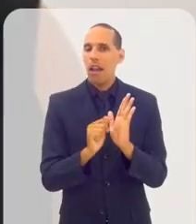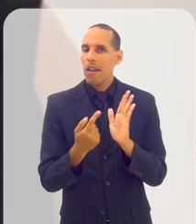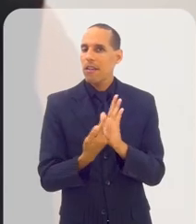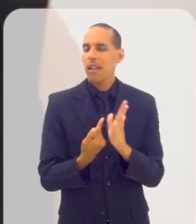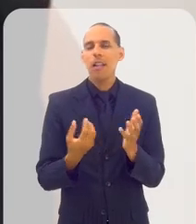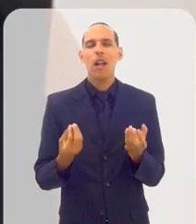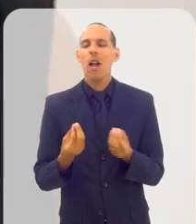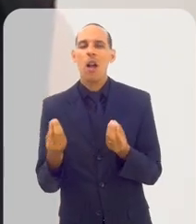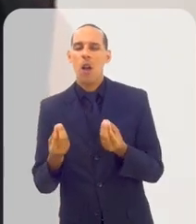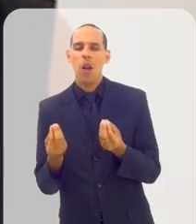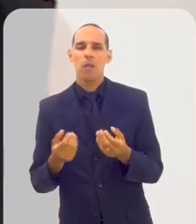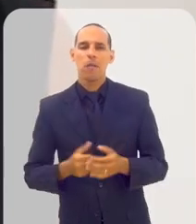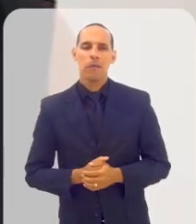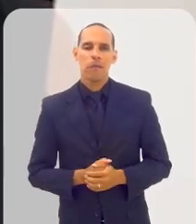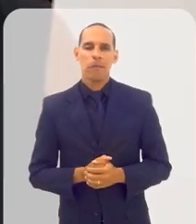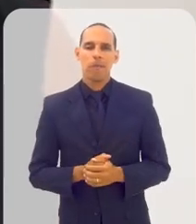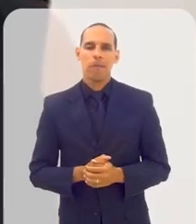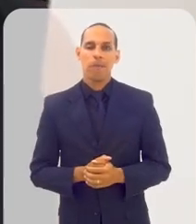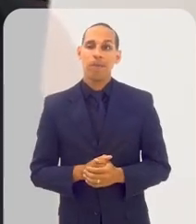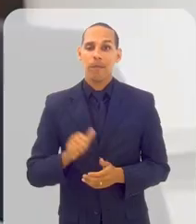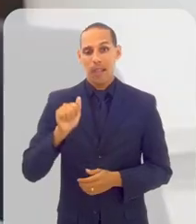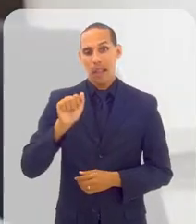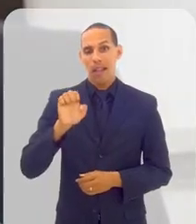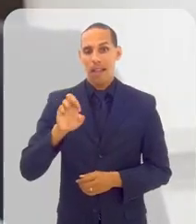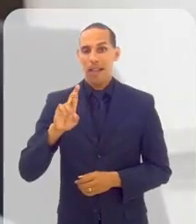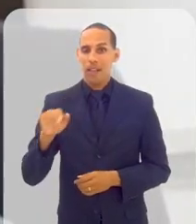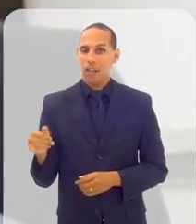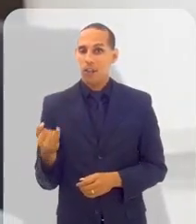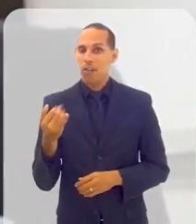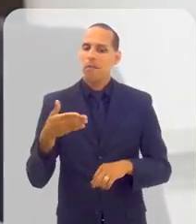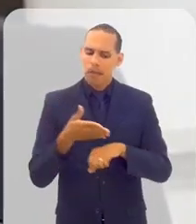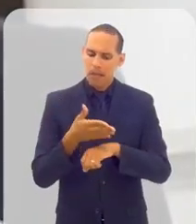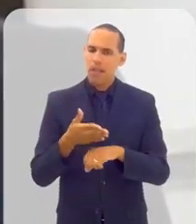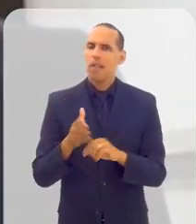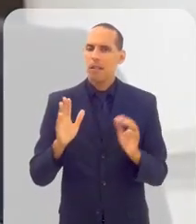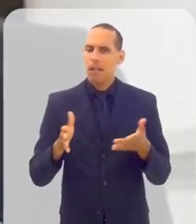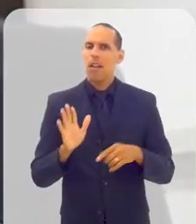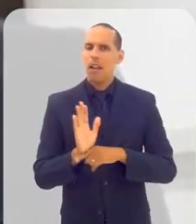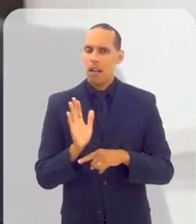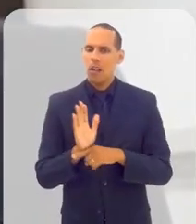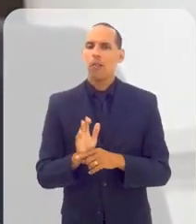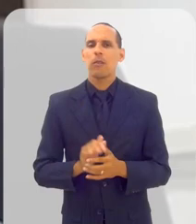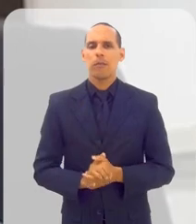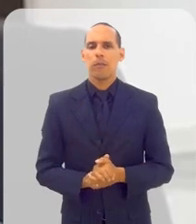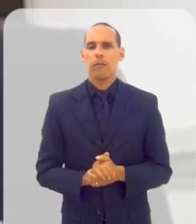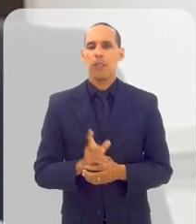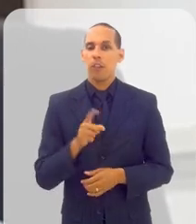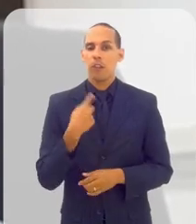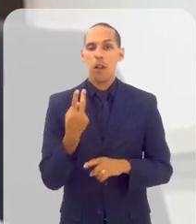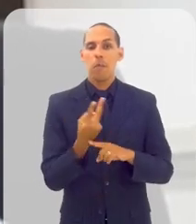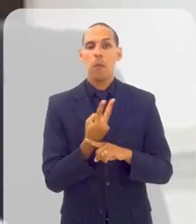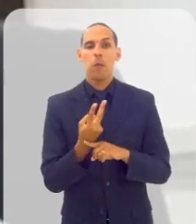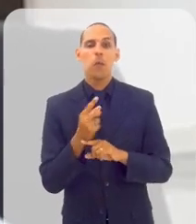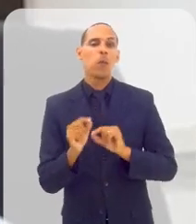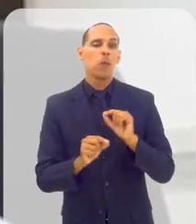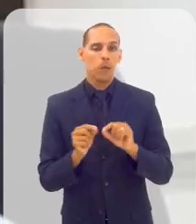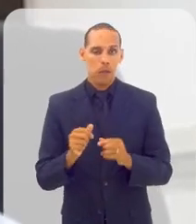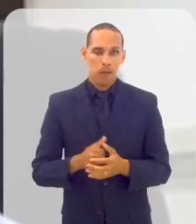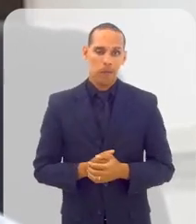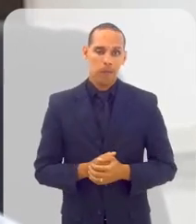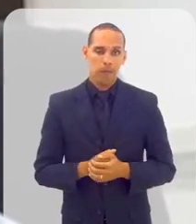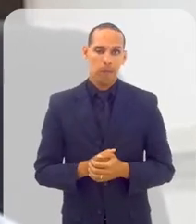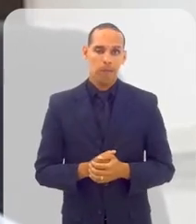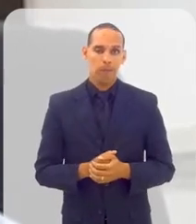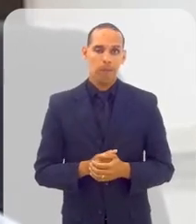dessa agenda, né, e a execução dessas ações? A AERJ tem participado, né? A gente tem procurado,